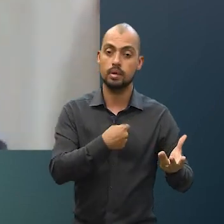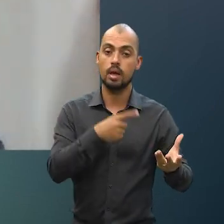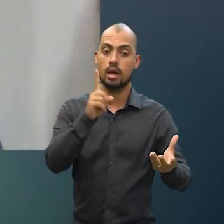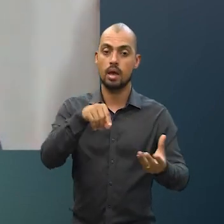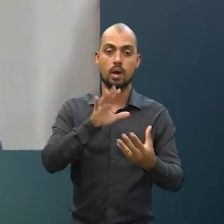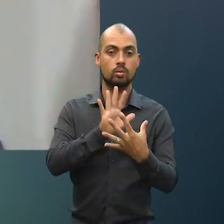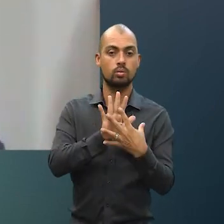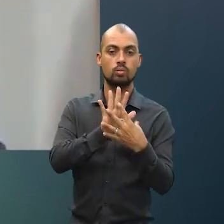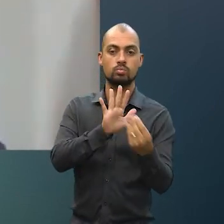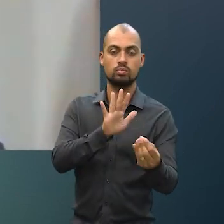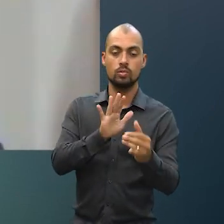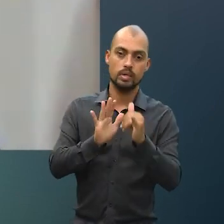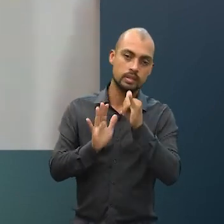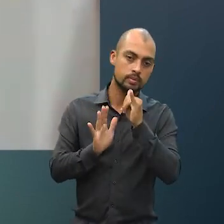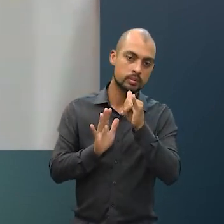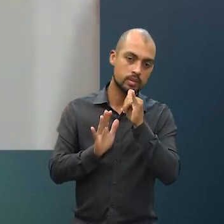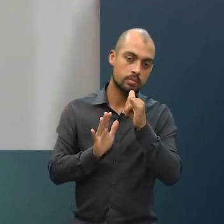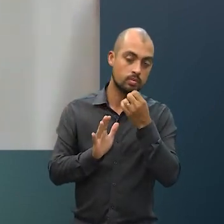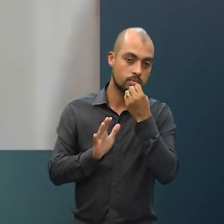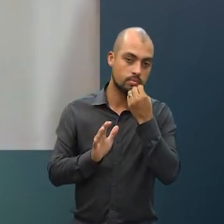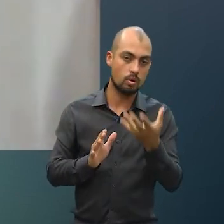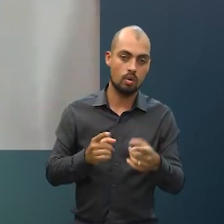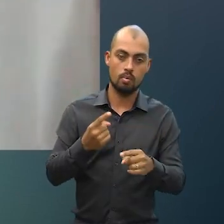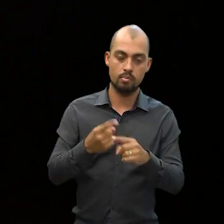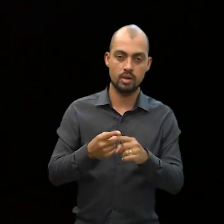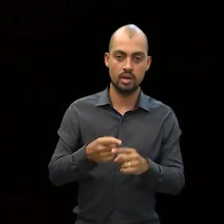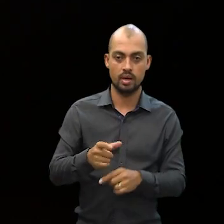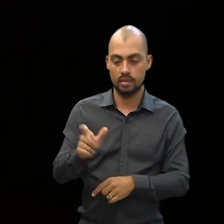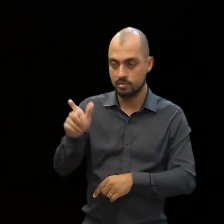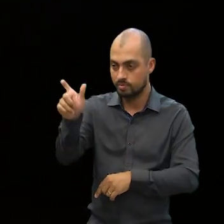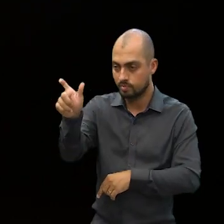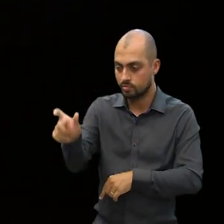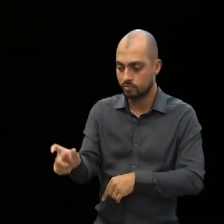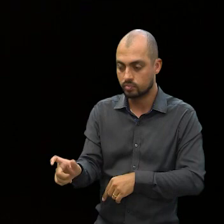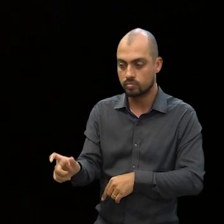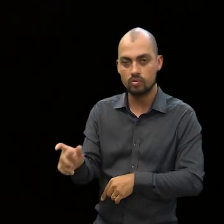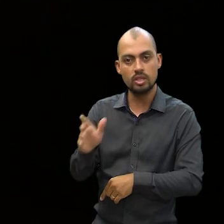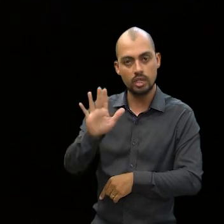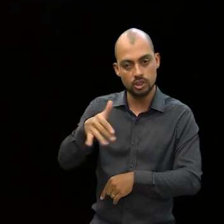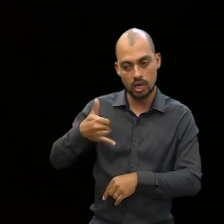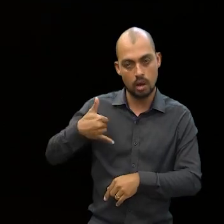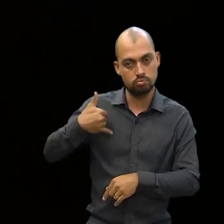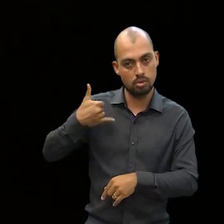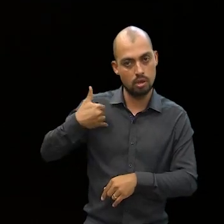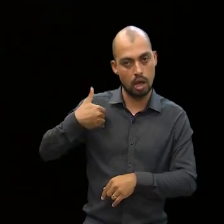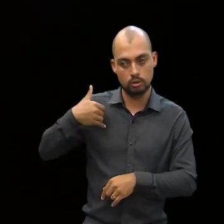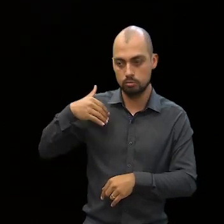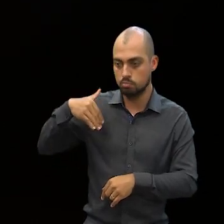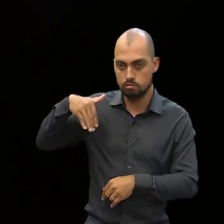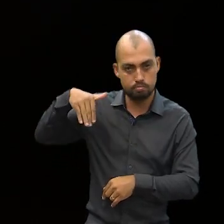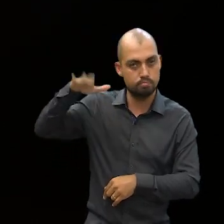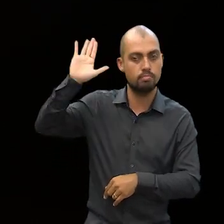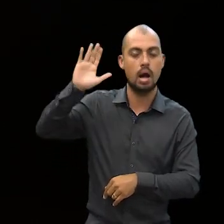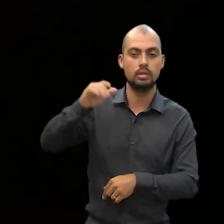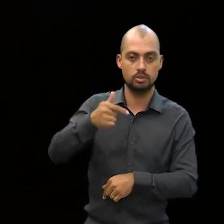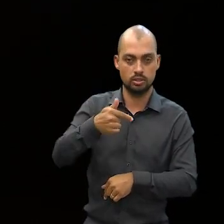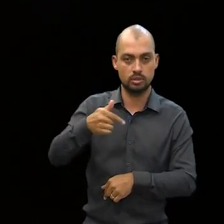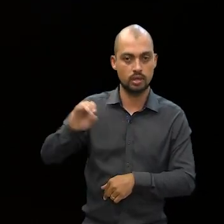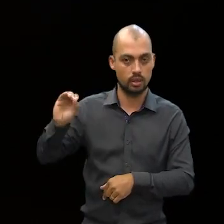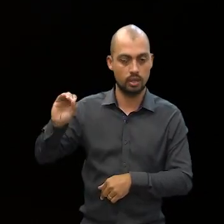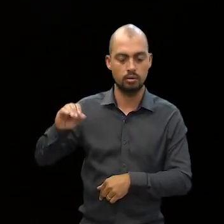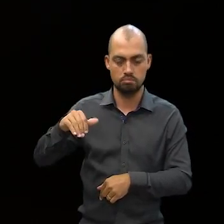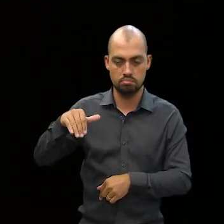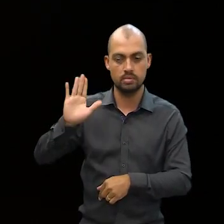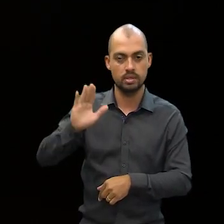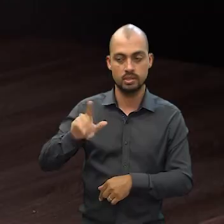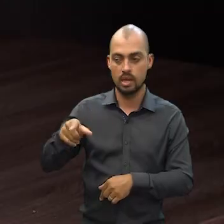acho bastante legal, porque é de uma empreendedora, assim, né, já com uma idade mais avançada e que conseguiu se